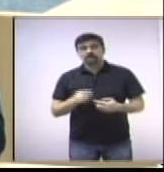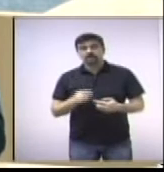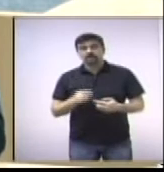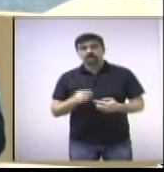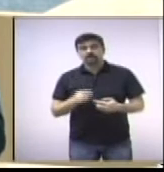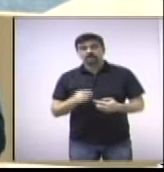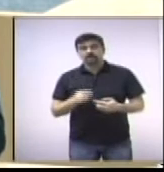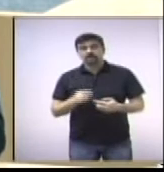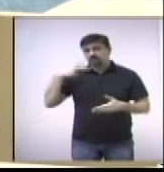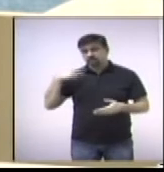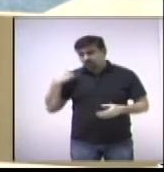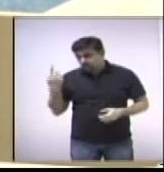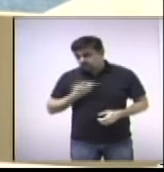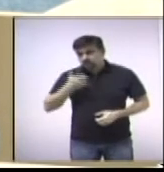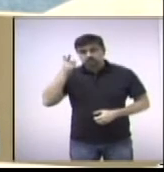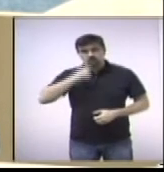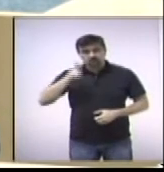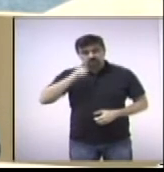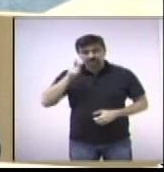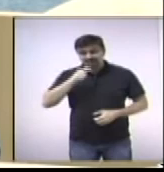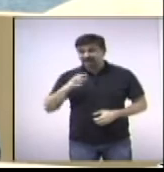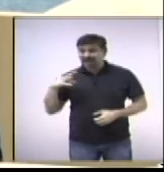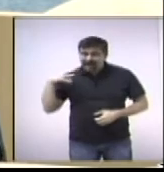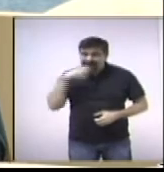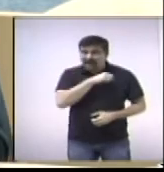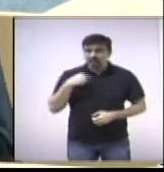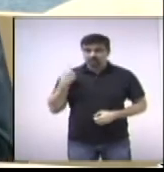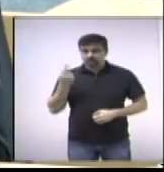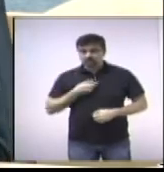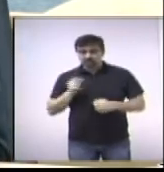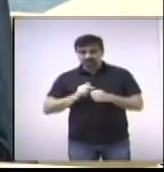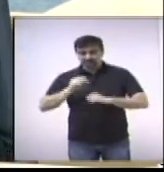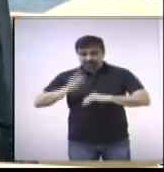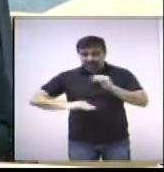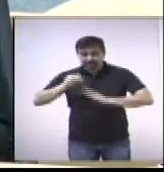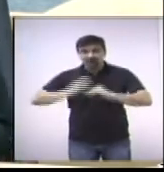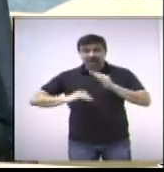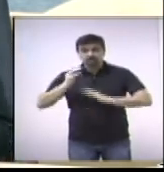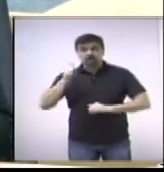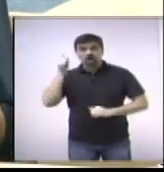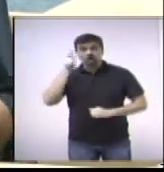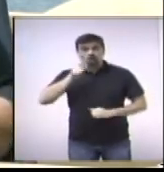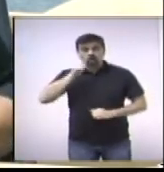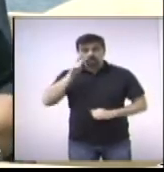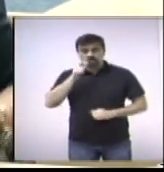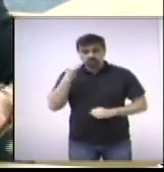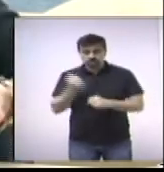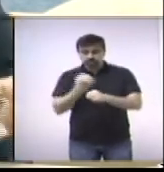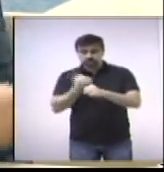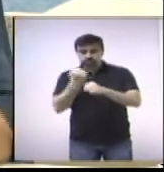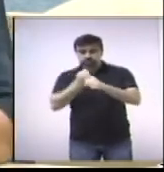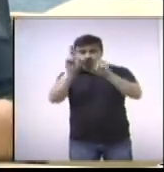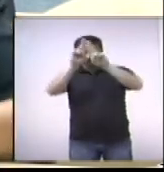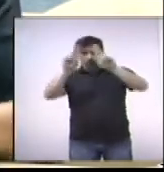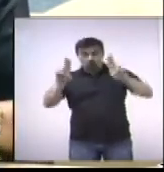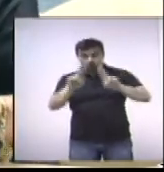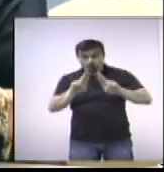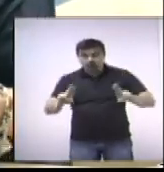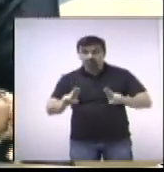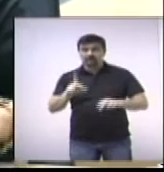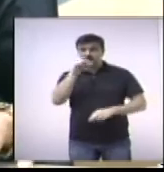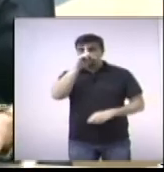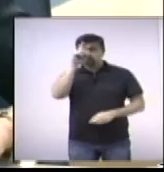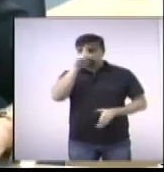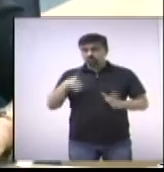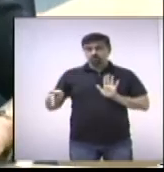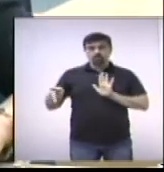pedido, para que venha para casa mais rápido, para a gente estar tomando providência quanto à implantação do hospital. Boa noite e